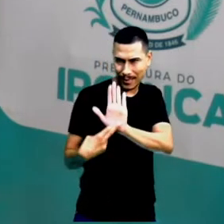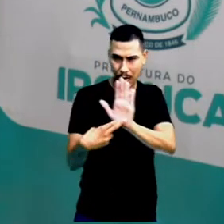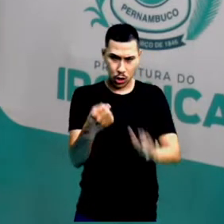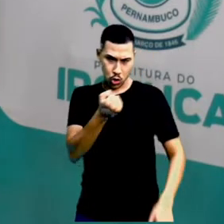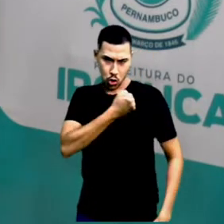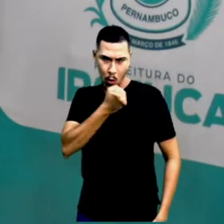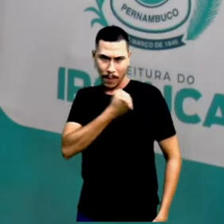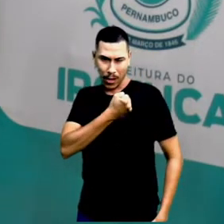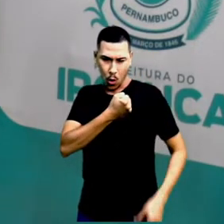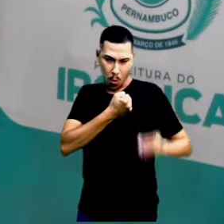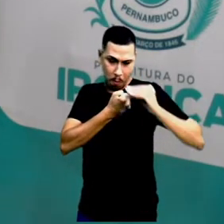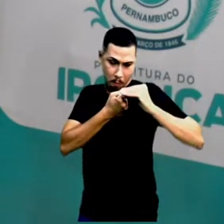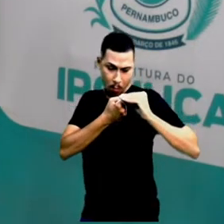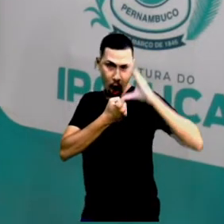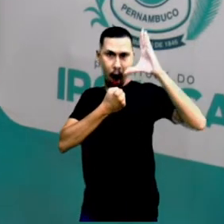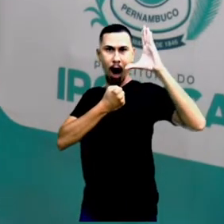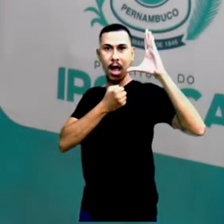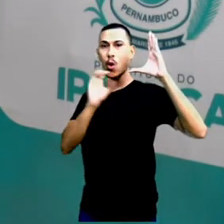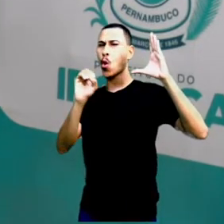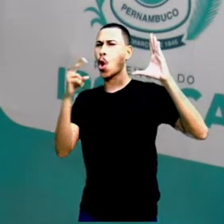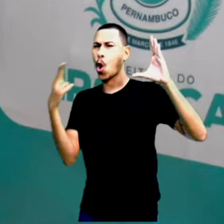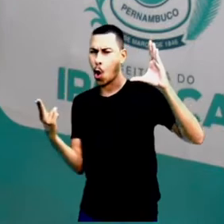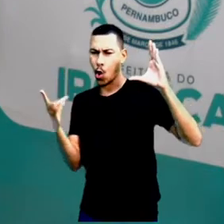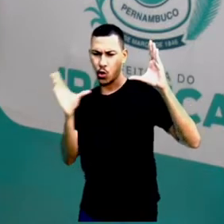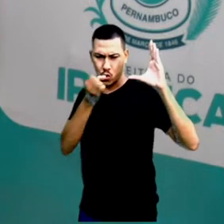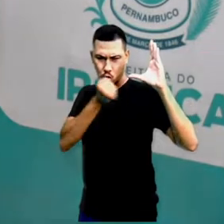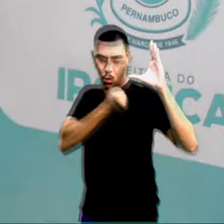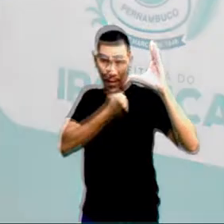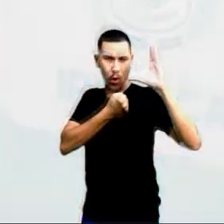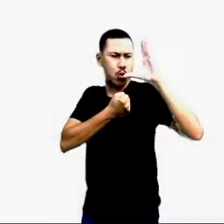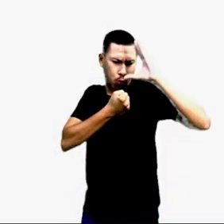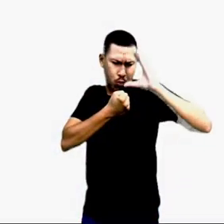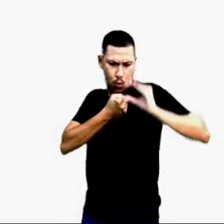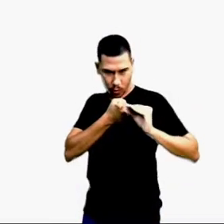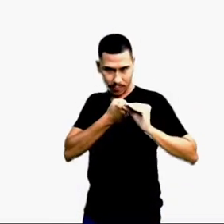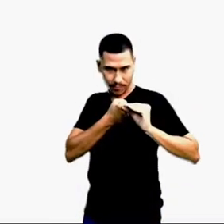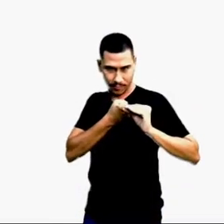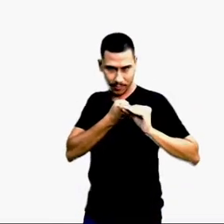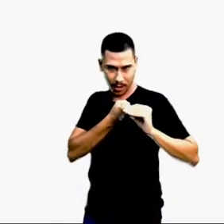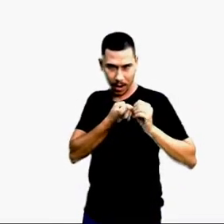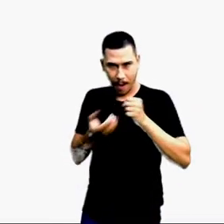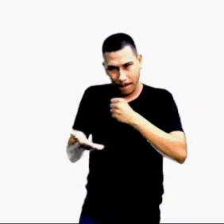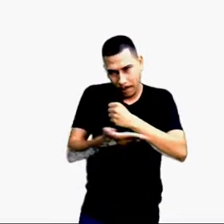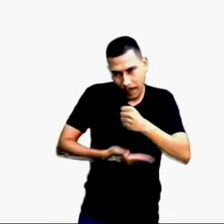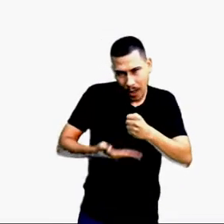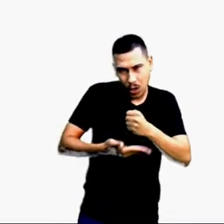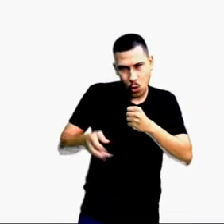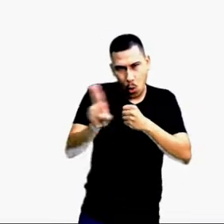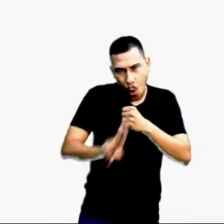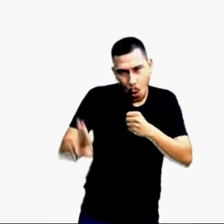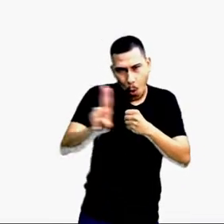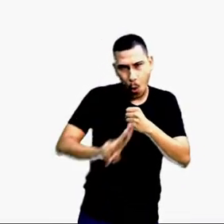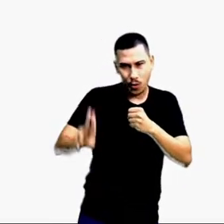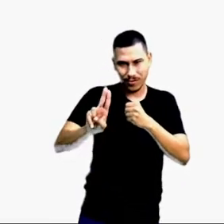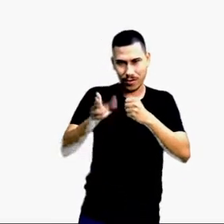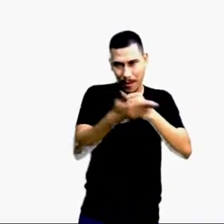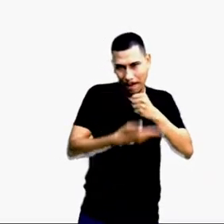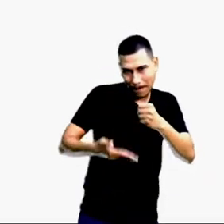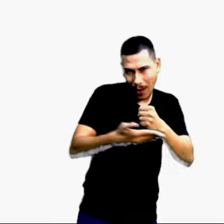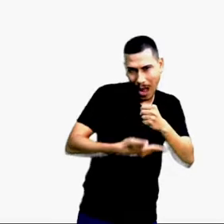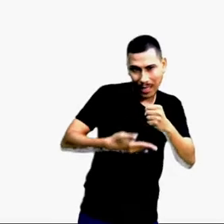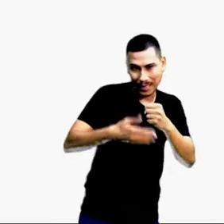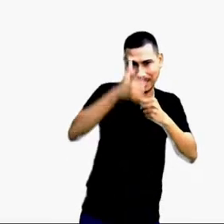números muito grandes ou muito pequenos, baseada no uso de potência de base